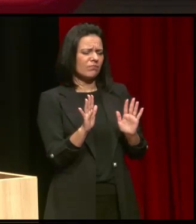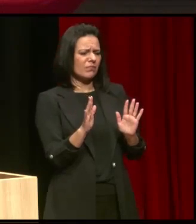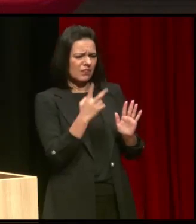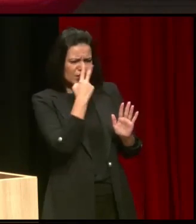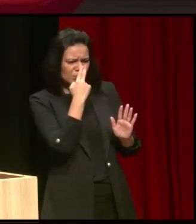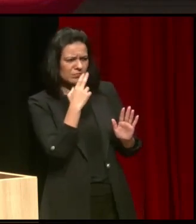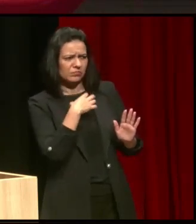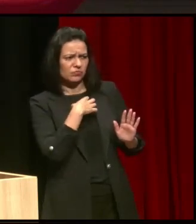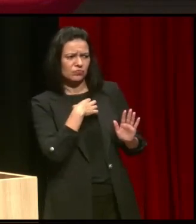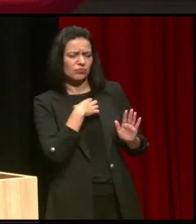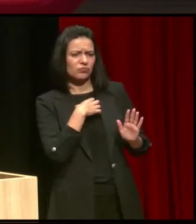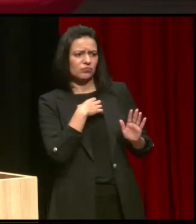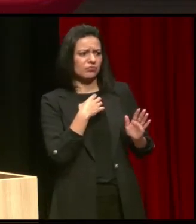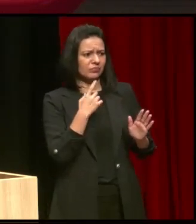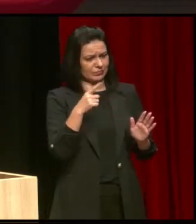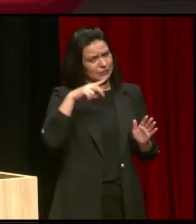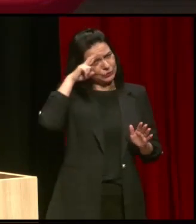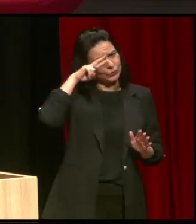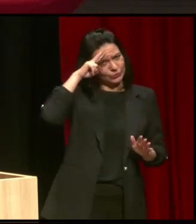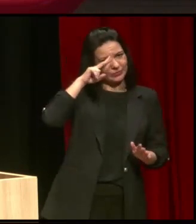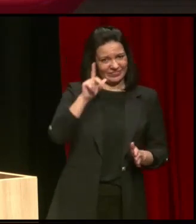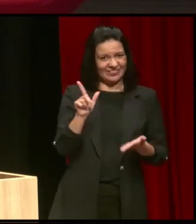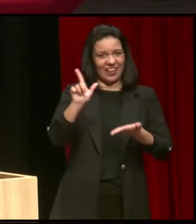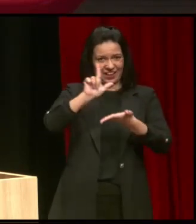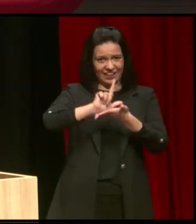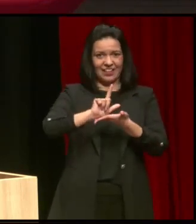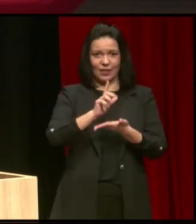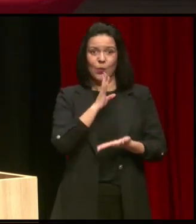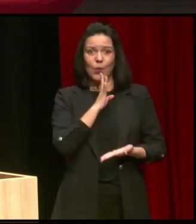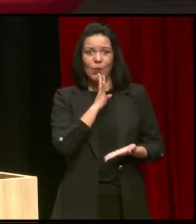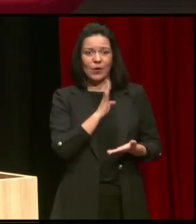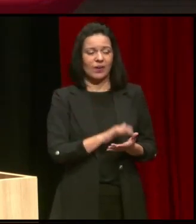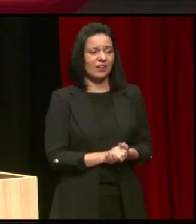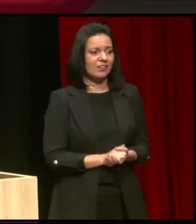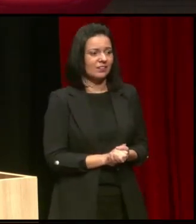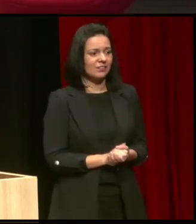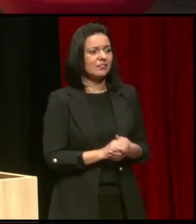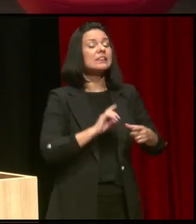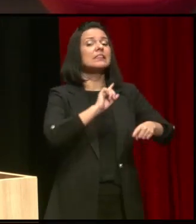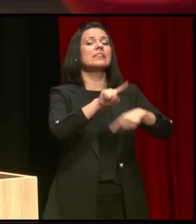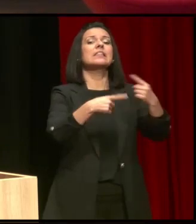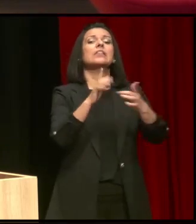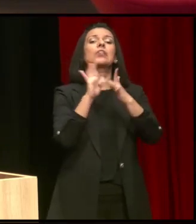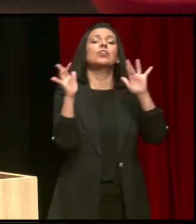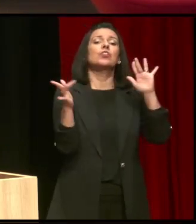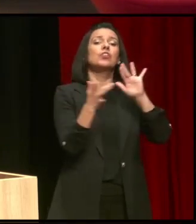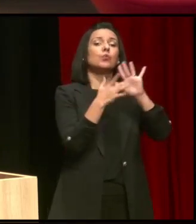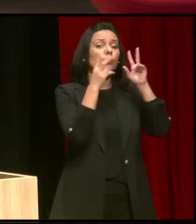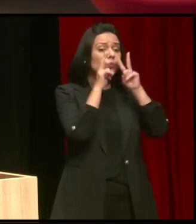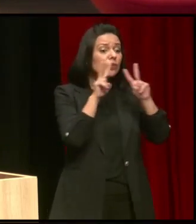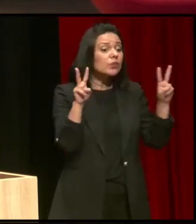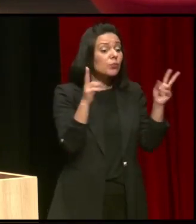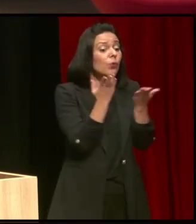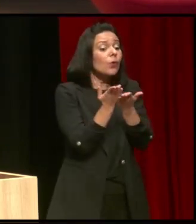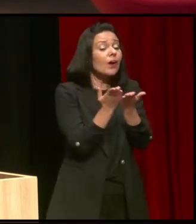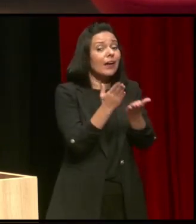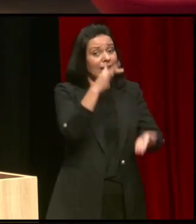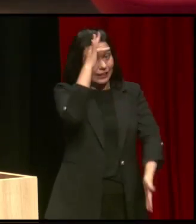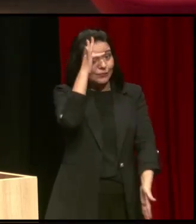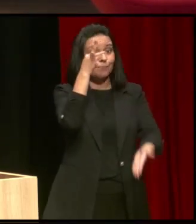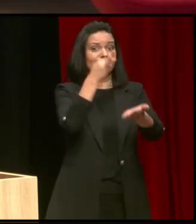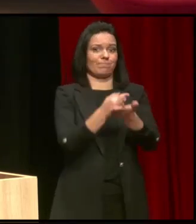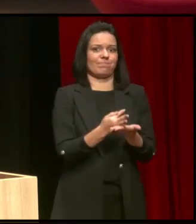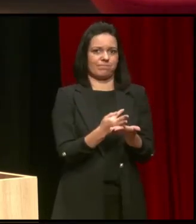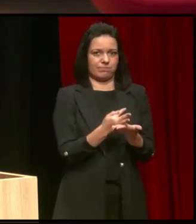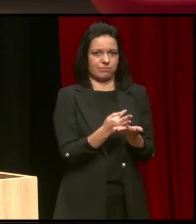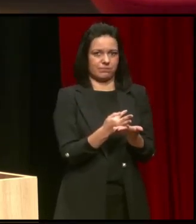homem, hein? Vocês sabem a história. E aí Jesus dá aquele testemunho da fé cristã, né? Então, gente, Nós queremos